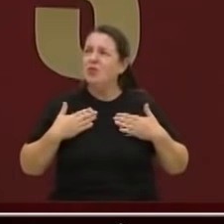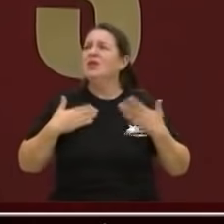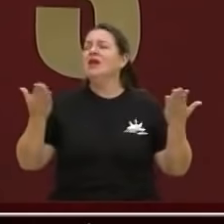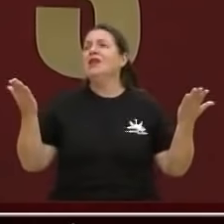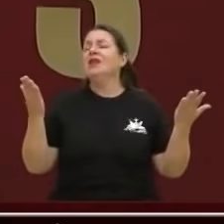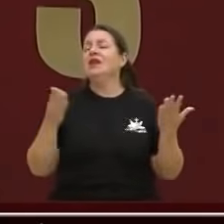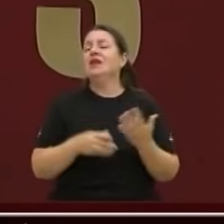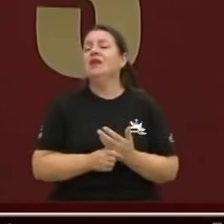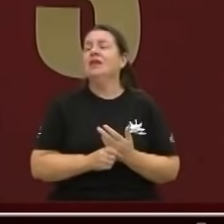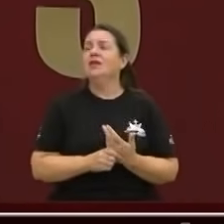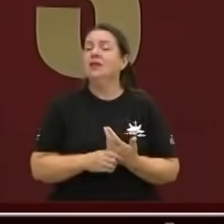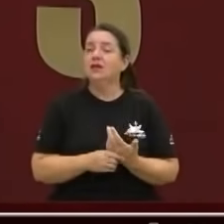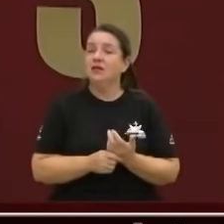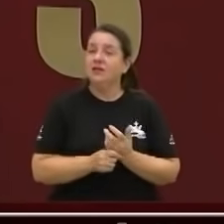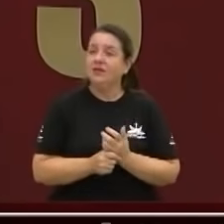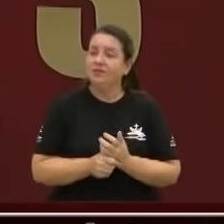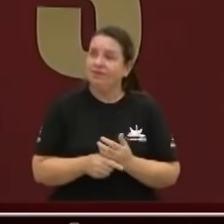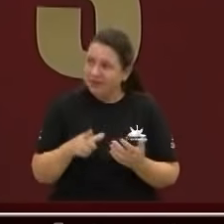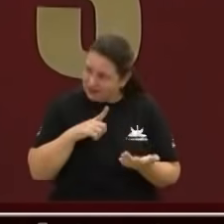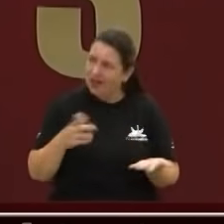mim.